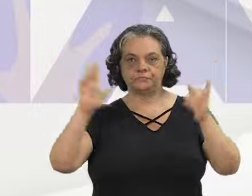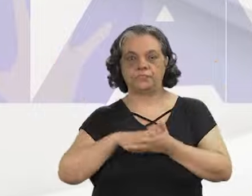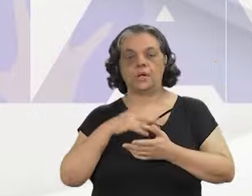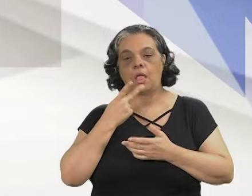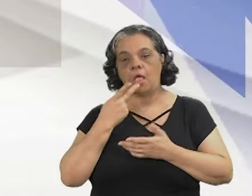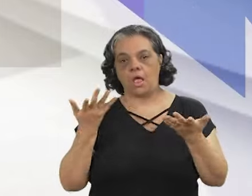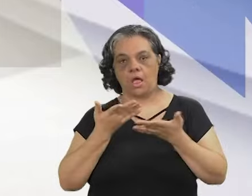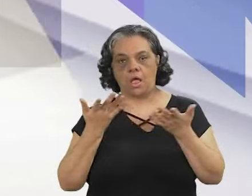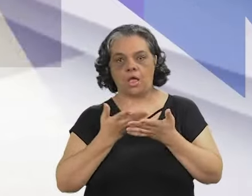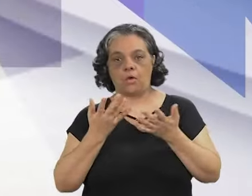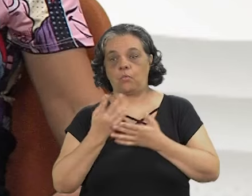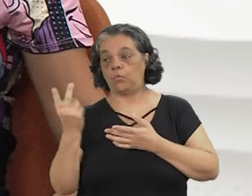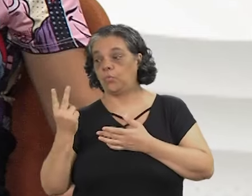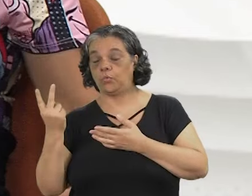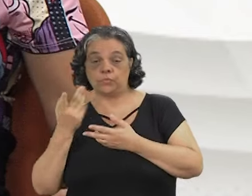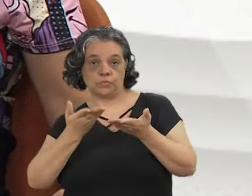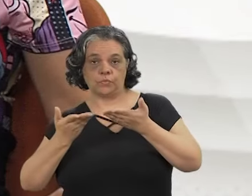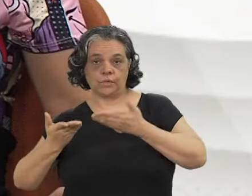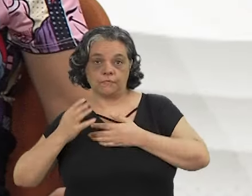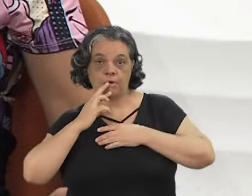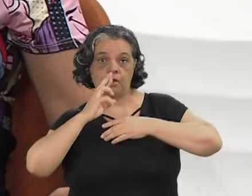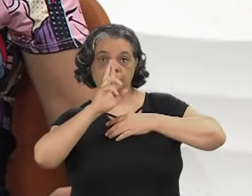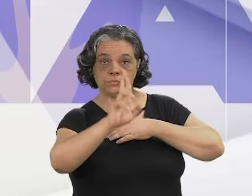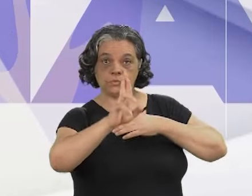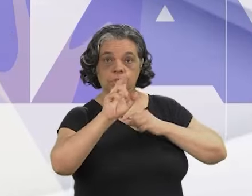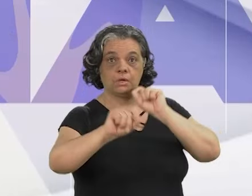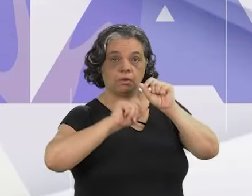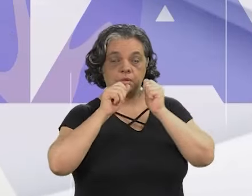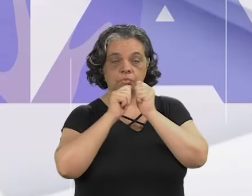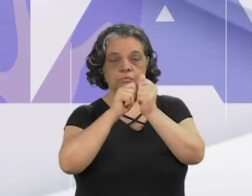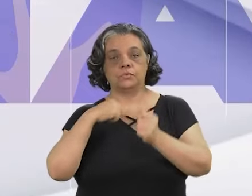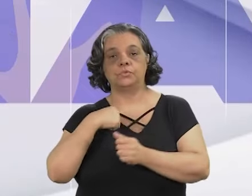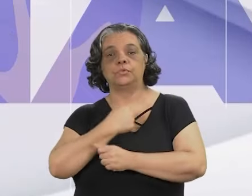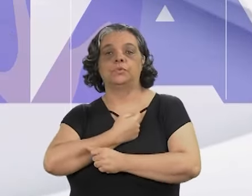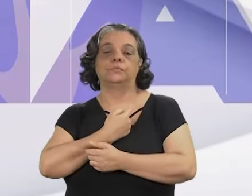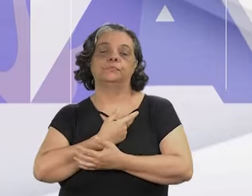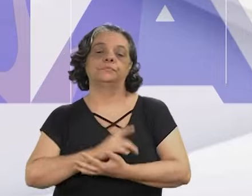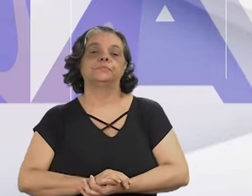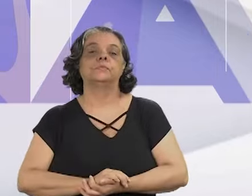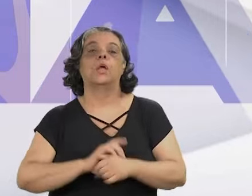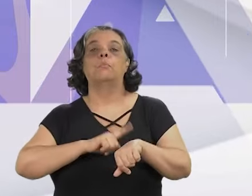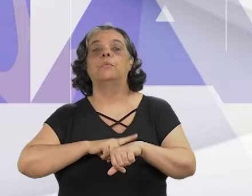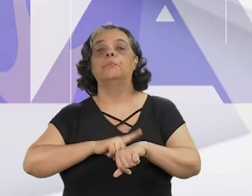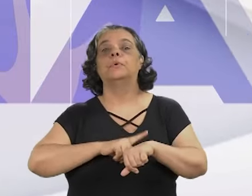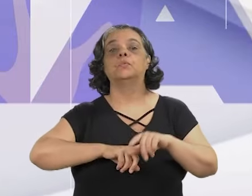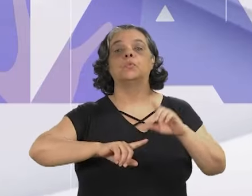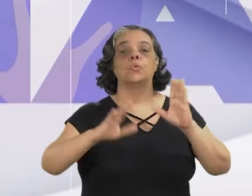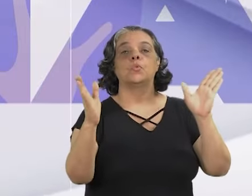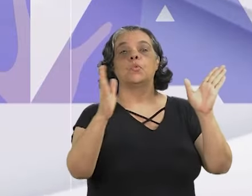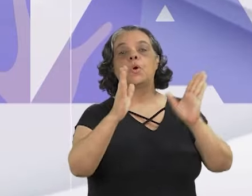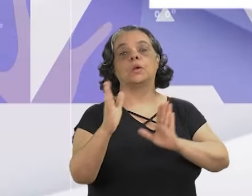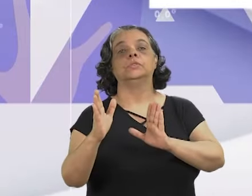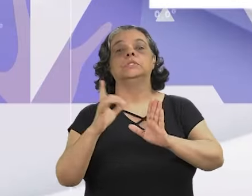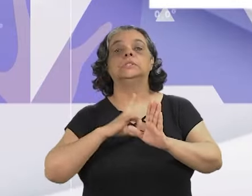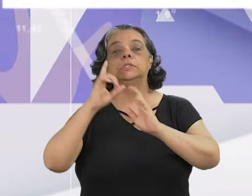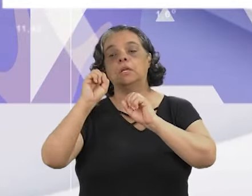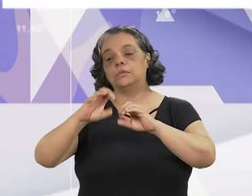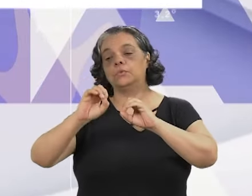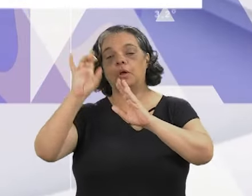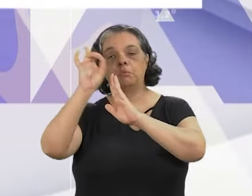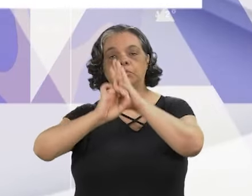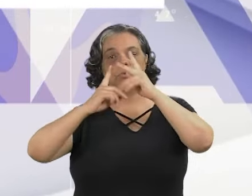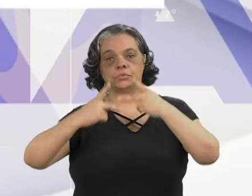agora Oliveira e Andréa Trigueiro respondem a uma pergunta enviada por quem acompanha o nosso programa é o momento do quadro Educar